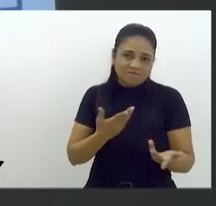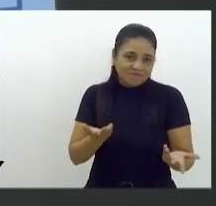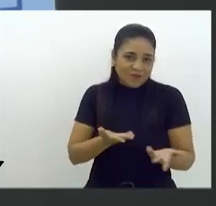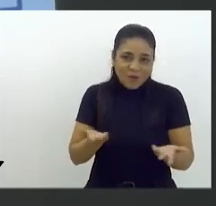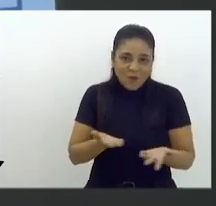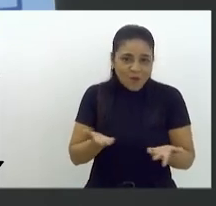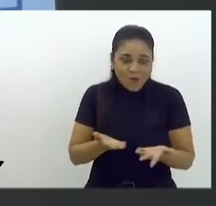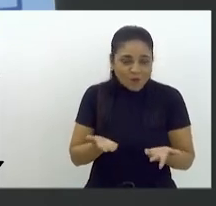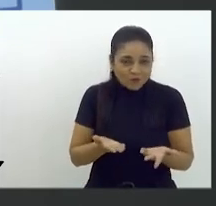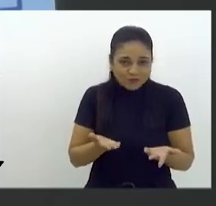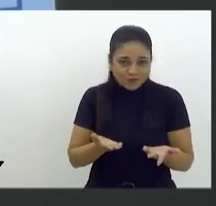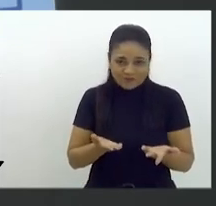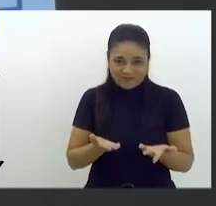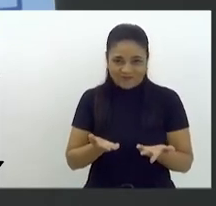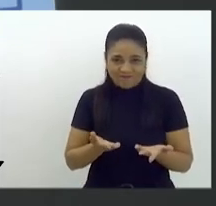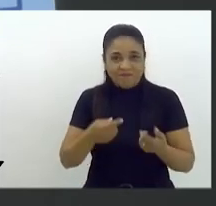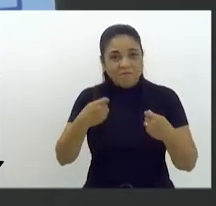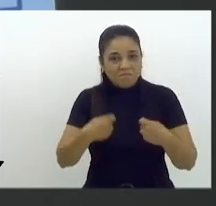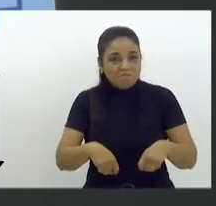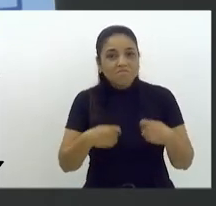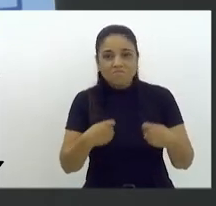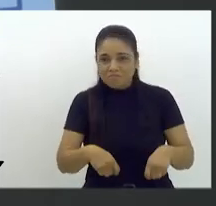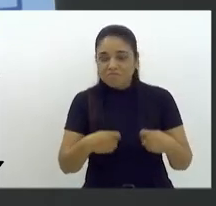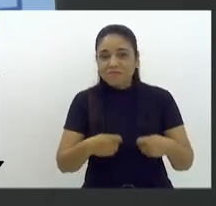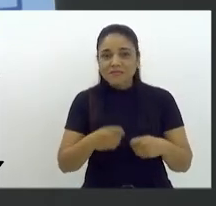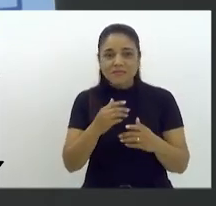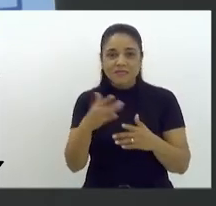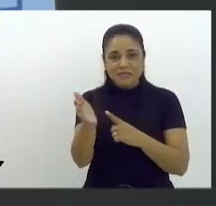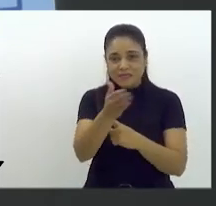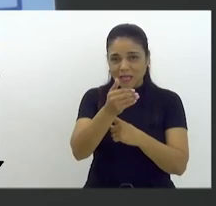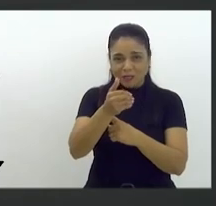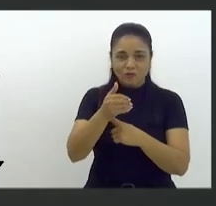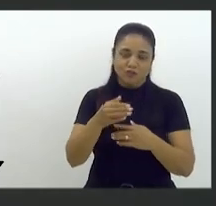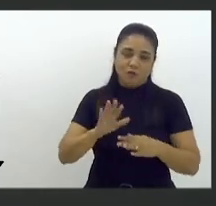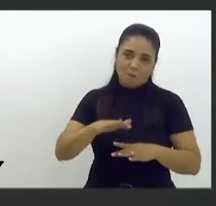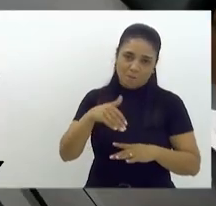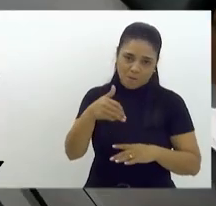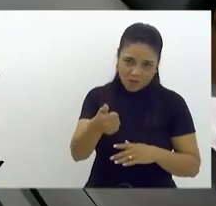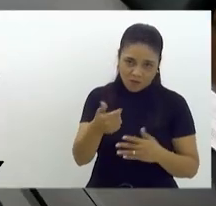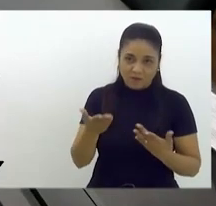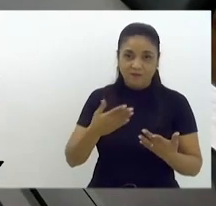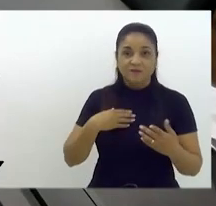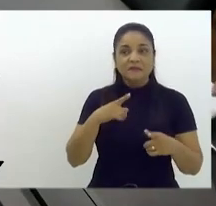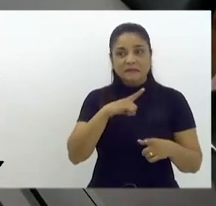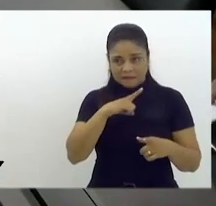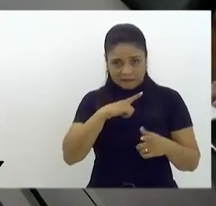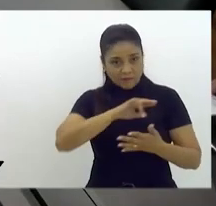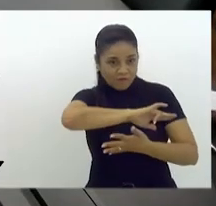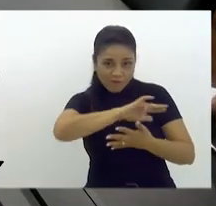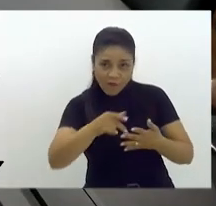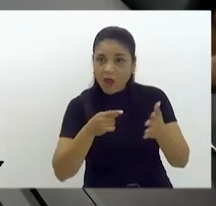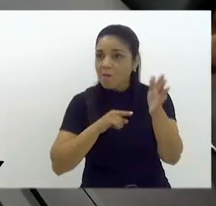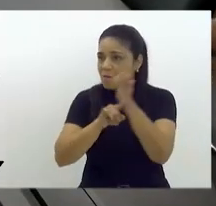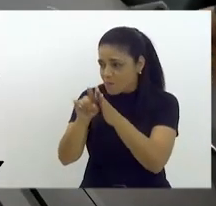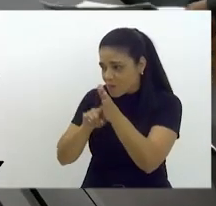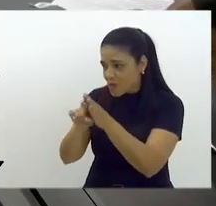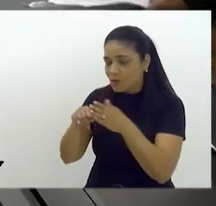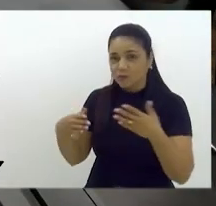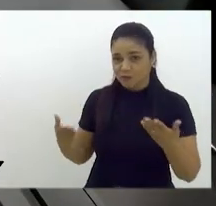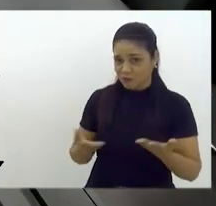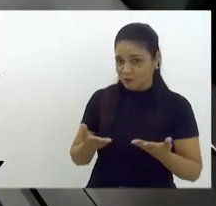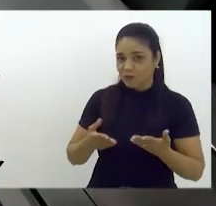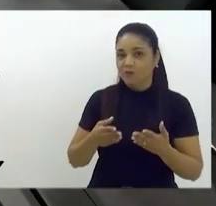estou à disposição para qualquer outra questionamento teremos muitas perguntas com certeza bom eu quero aqui